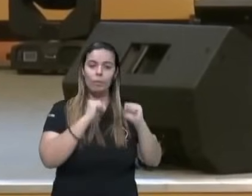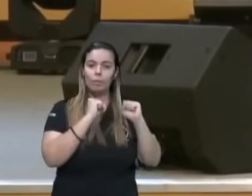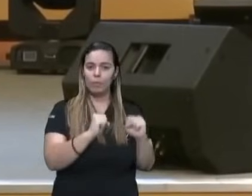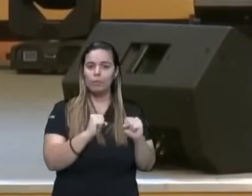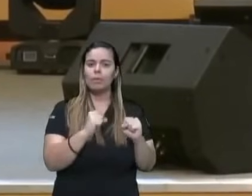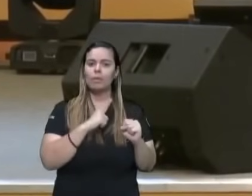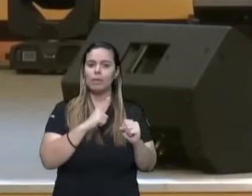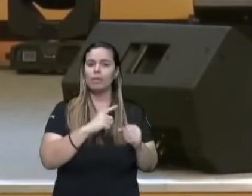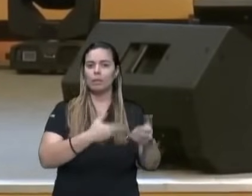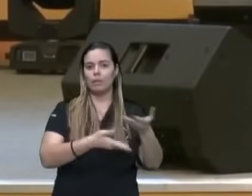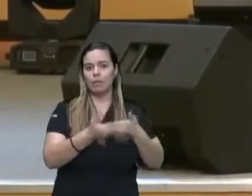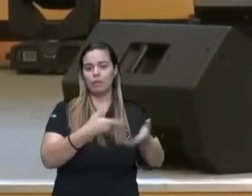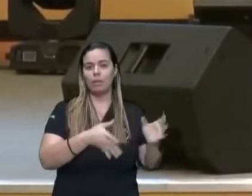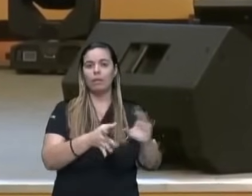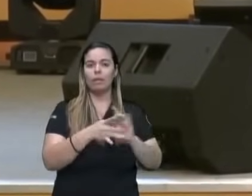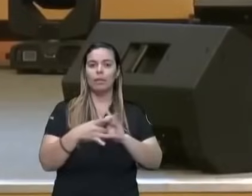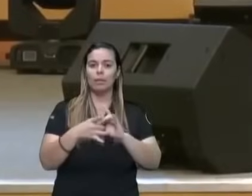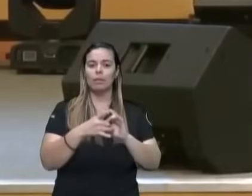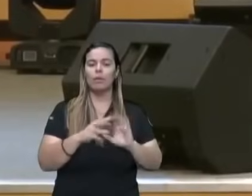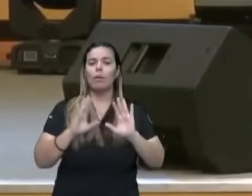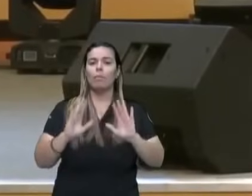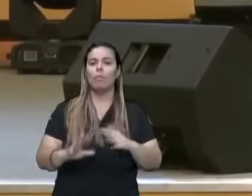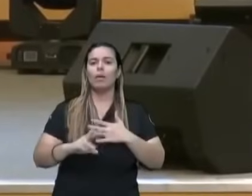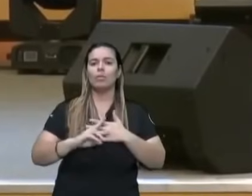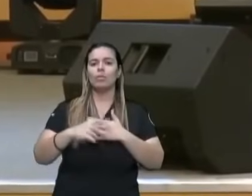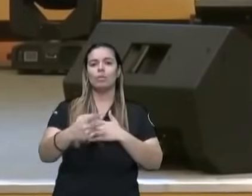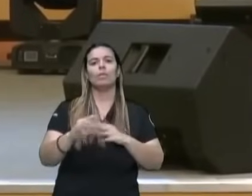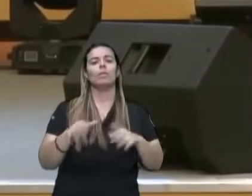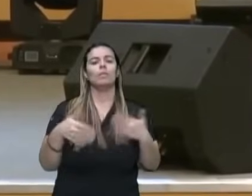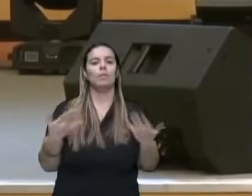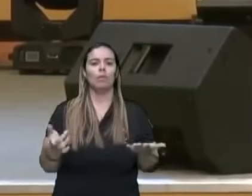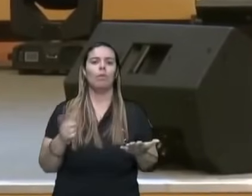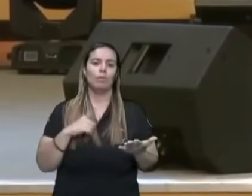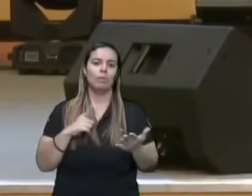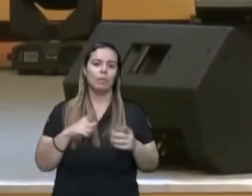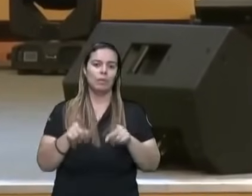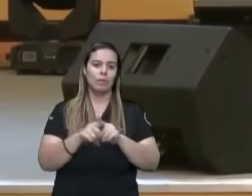estão interligadas. Agora, qual é a consequência? Está no texto.